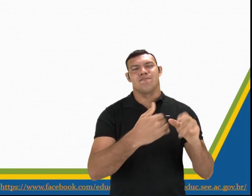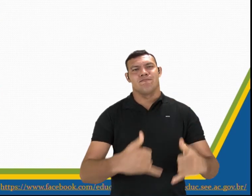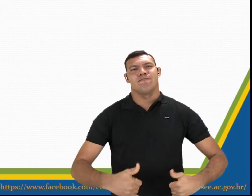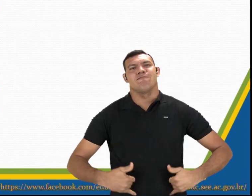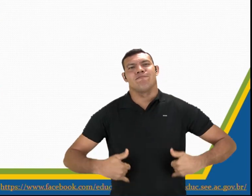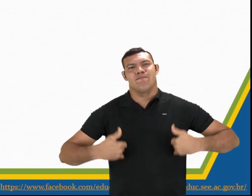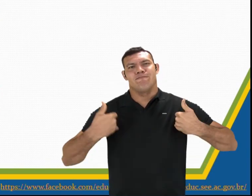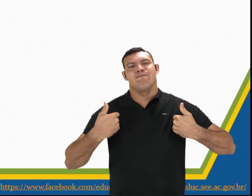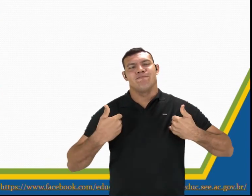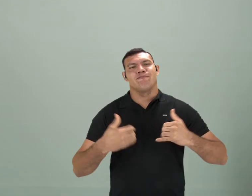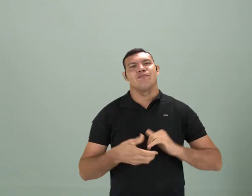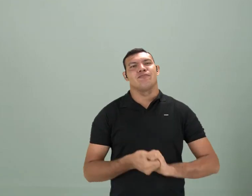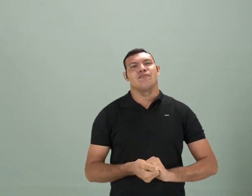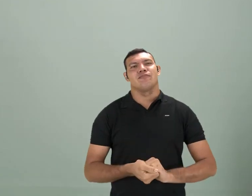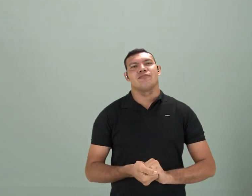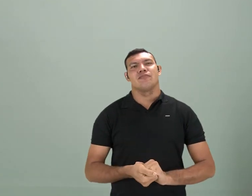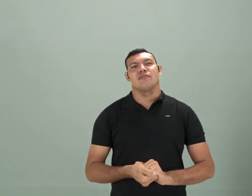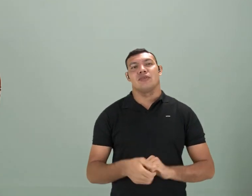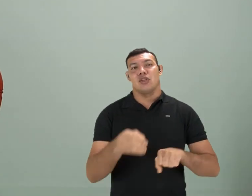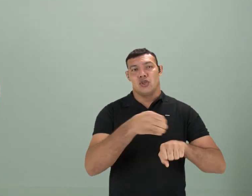dicas que o próprio texto nos dá.